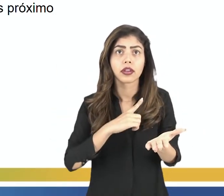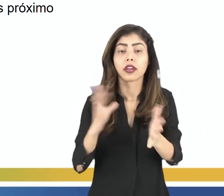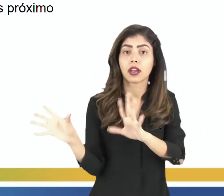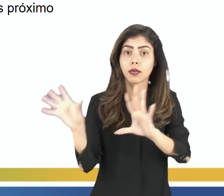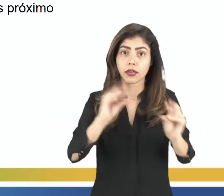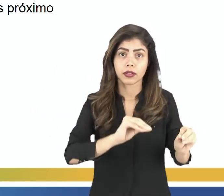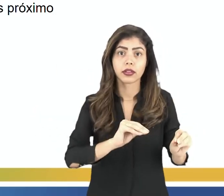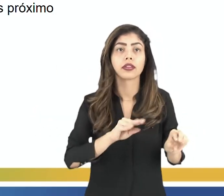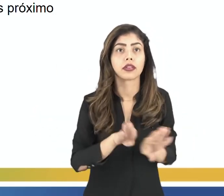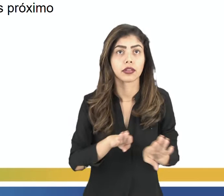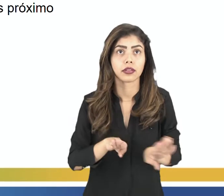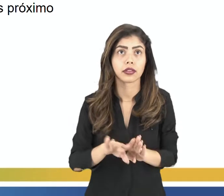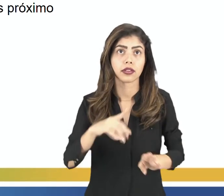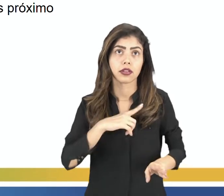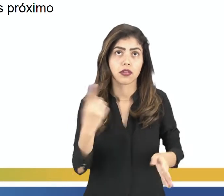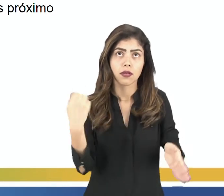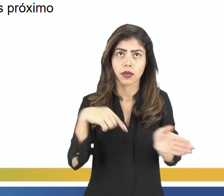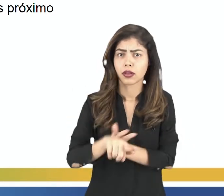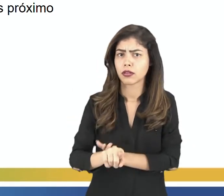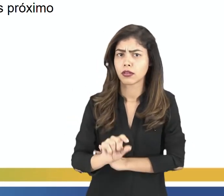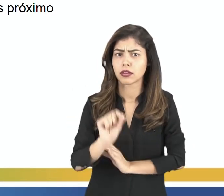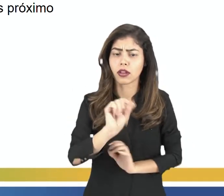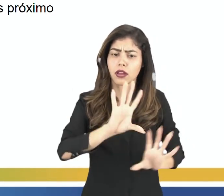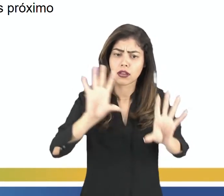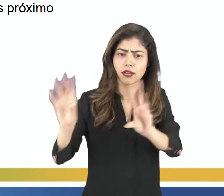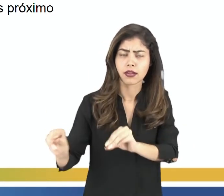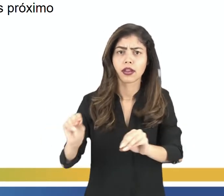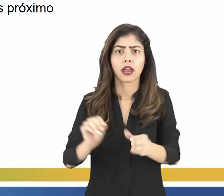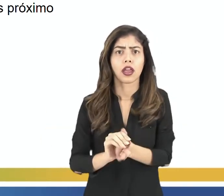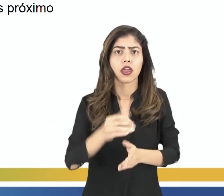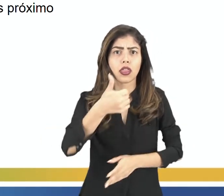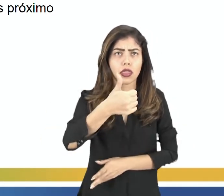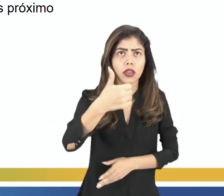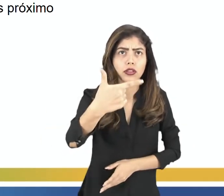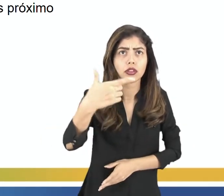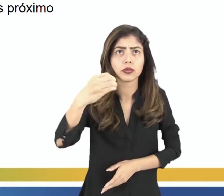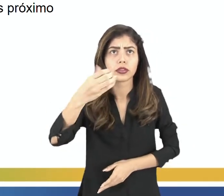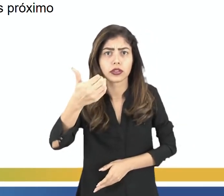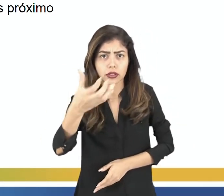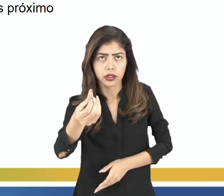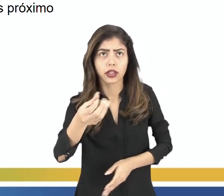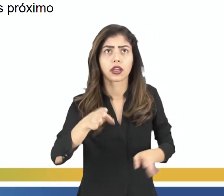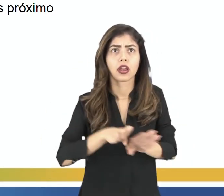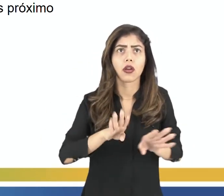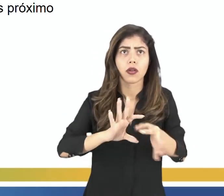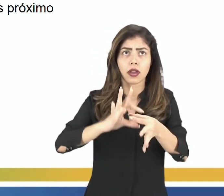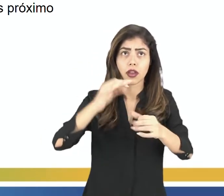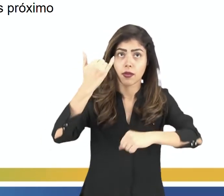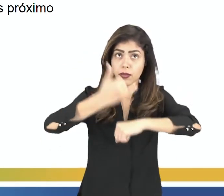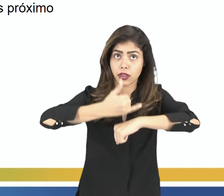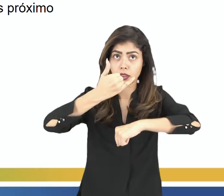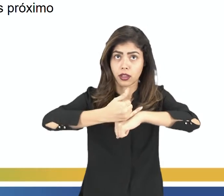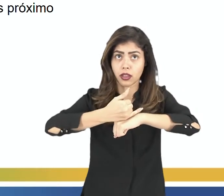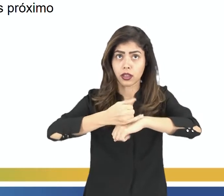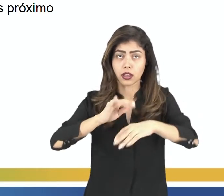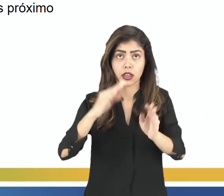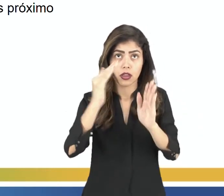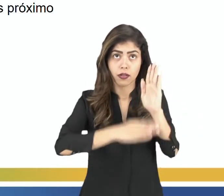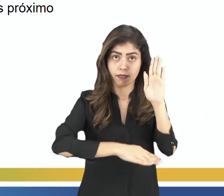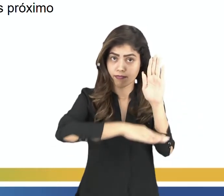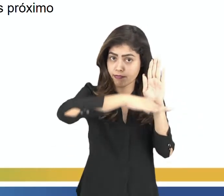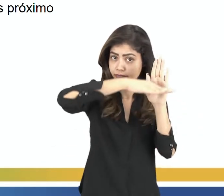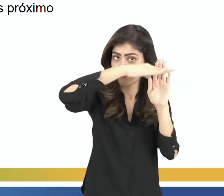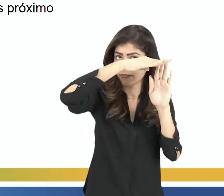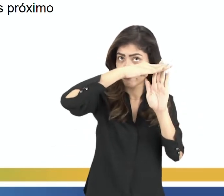abordando, fala sobre uma questão que foi colocada no Enem de 2016. Uma liga metálica sai do forno a uma temperatura